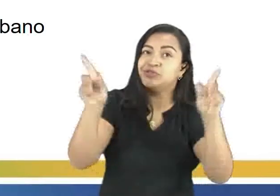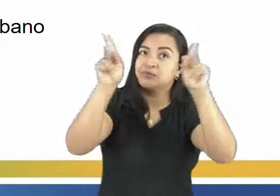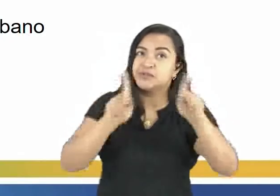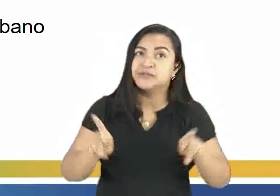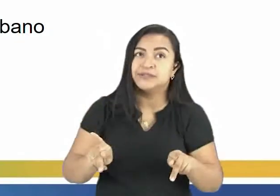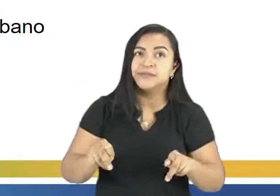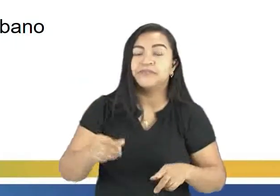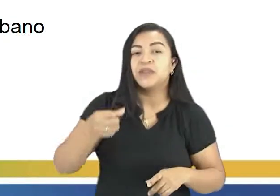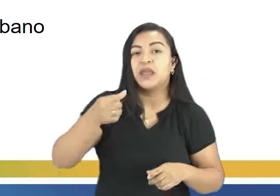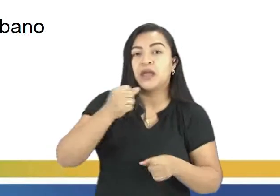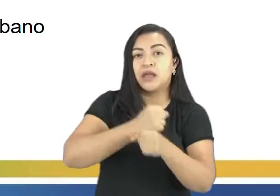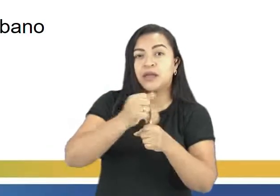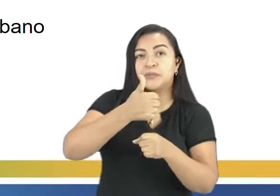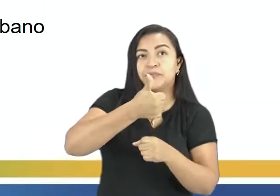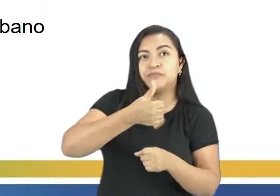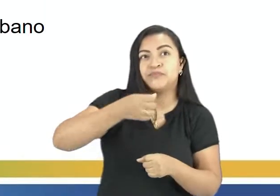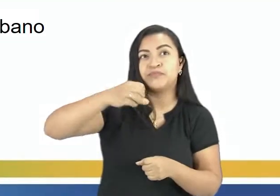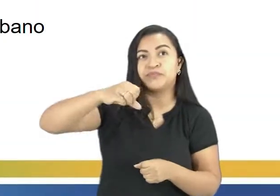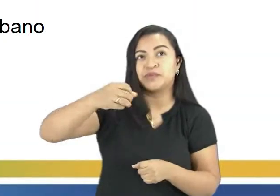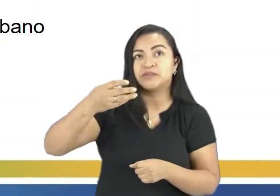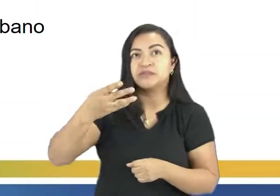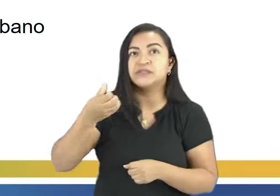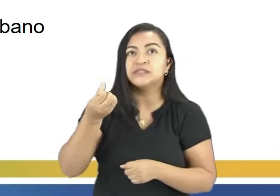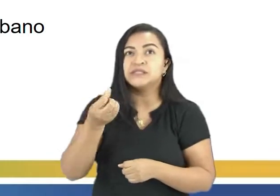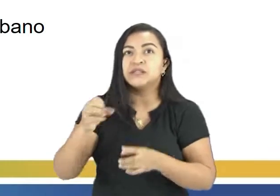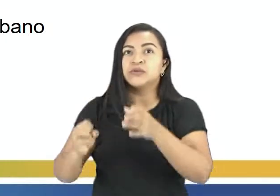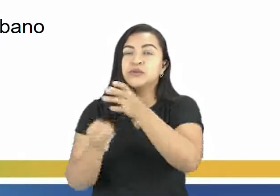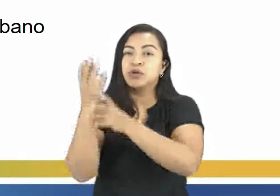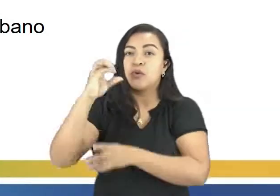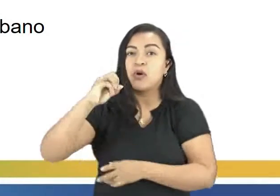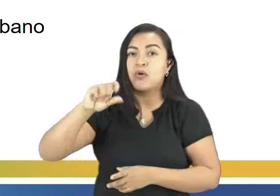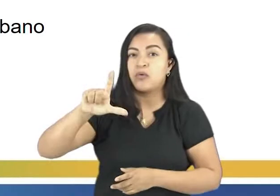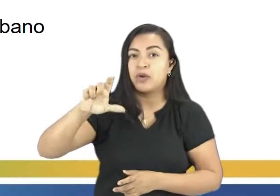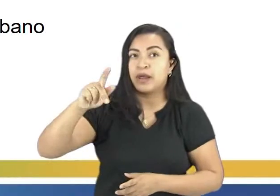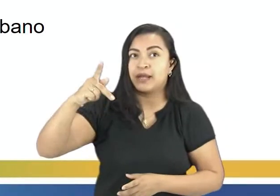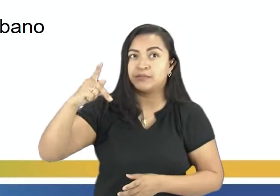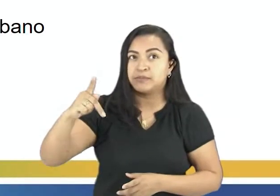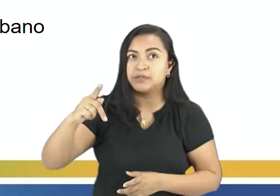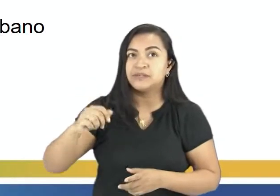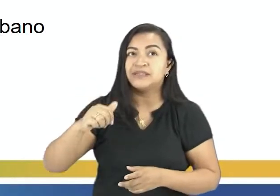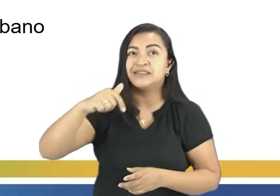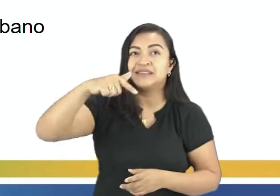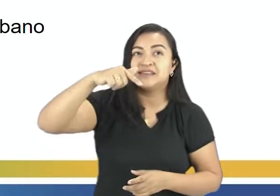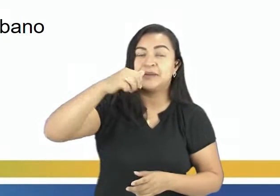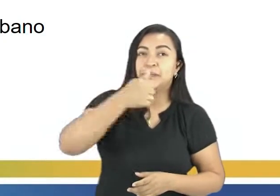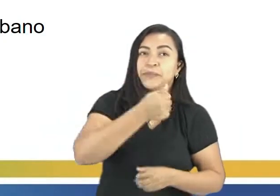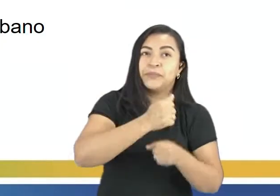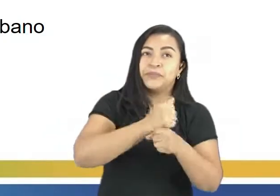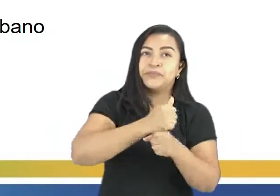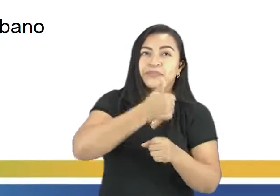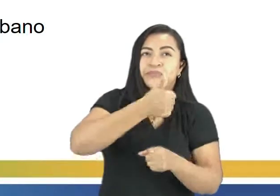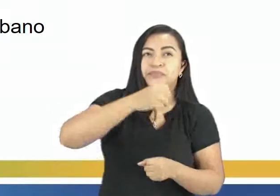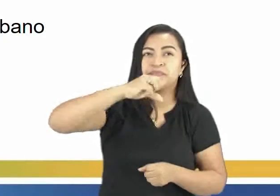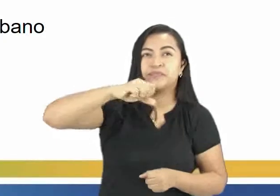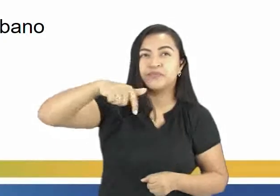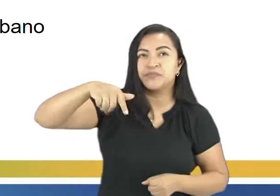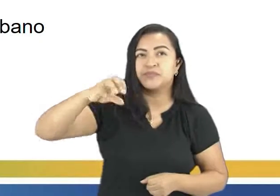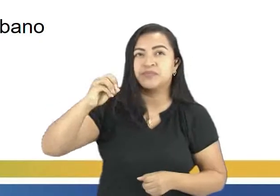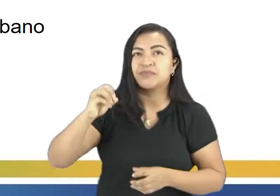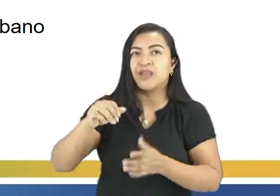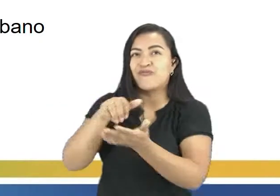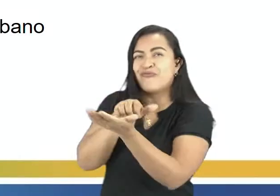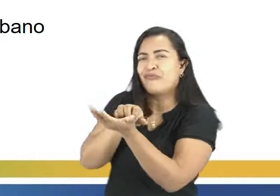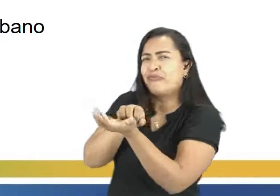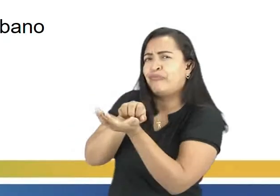da OLP. Em 70, tem a expulsão da OLP de algumas regiões em volta, já que os israelenses sobreviviam